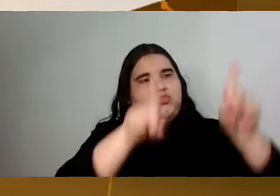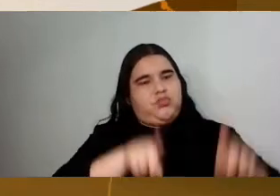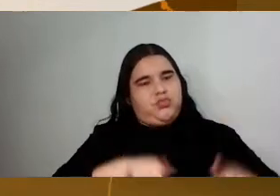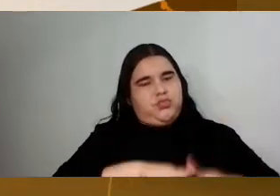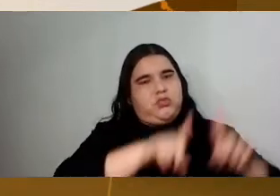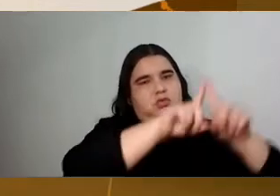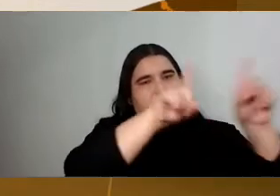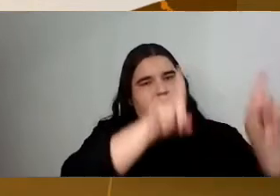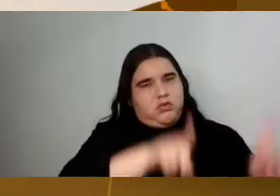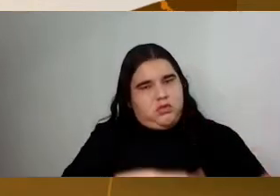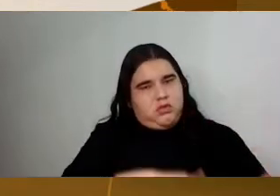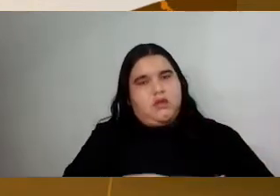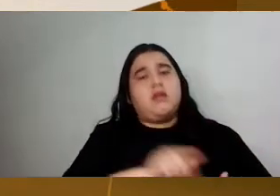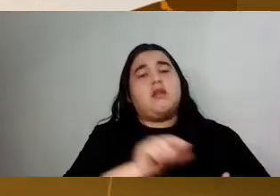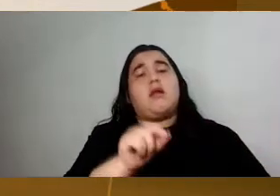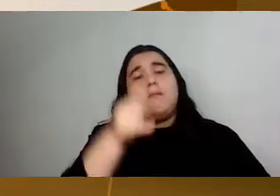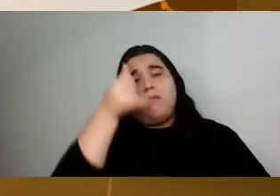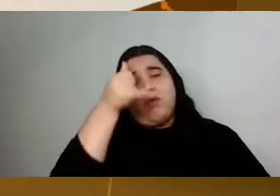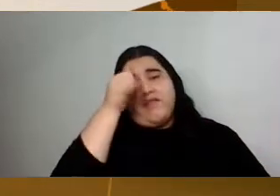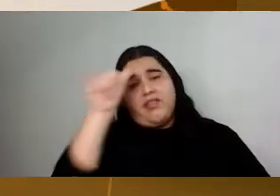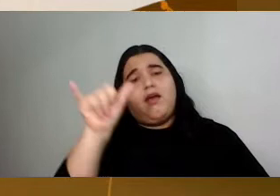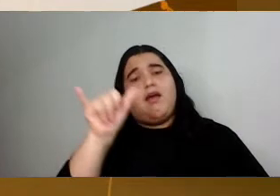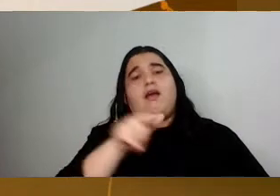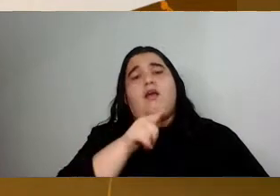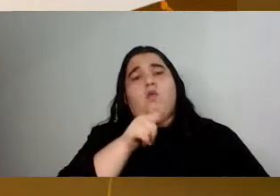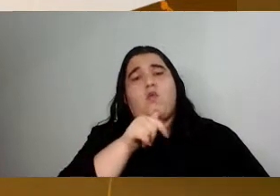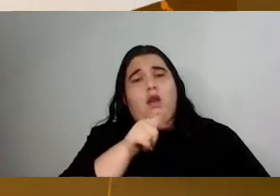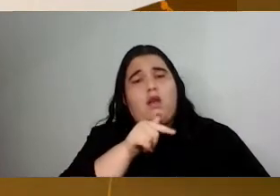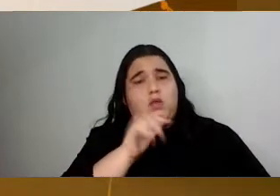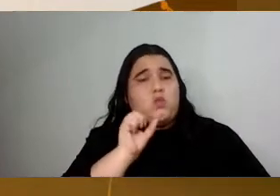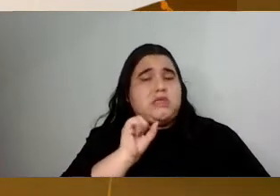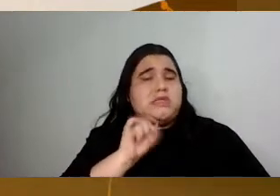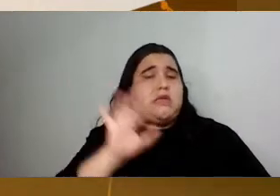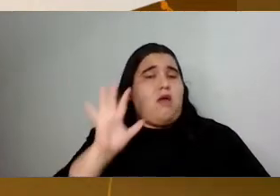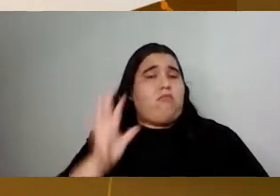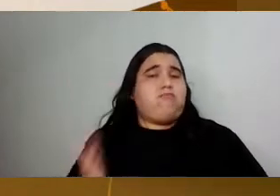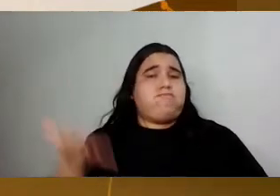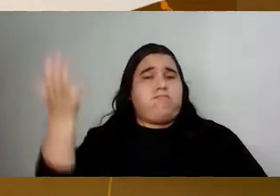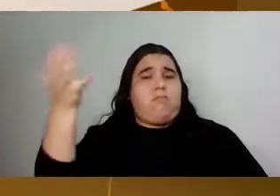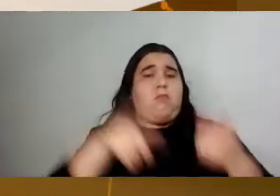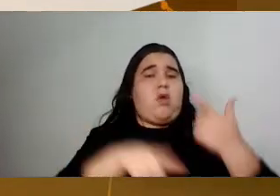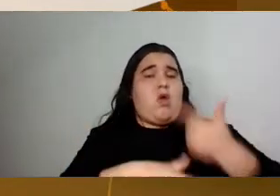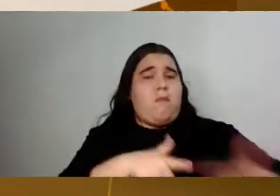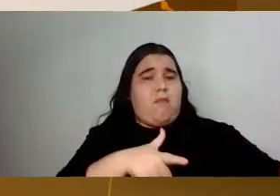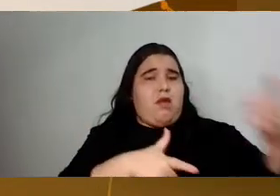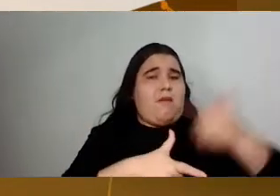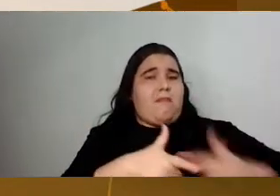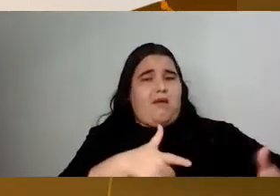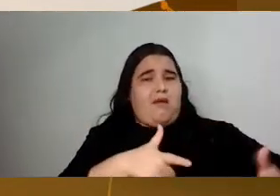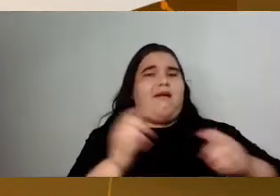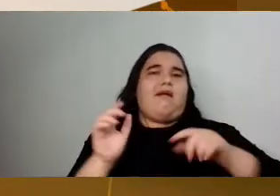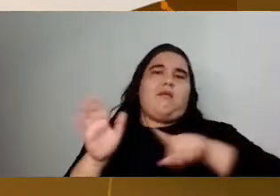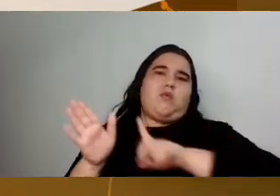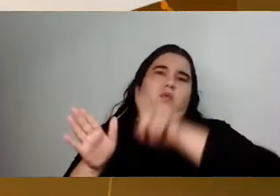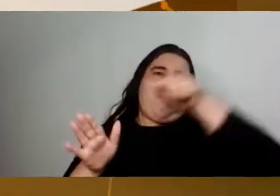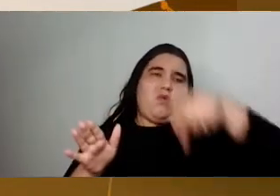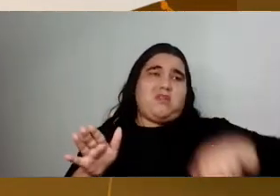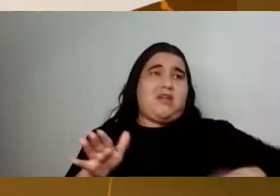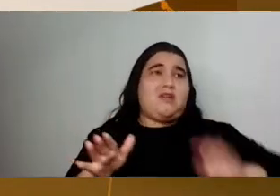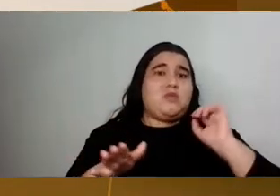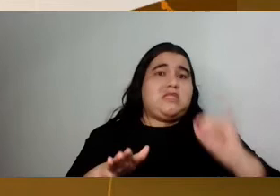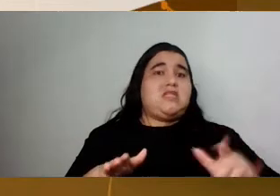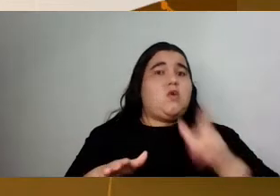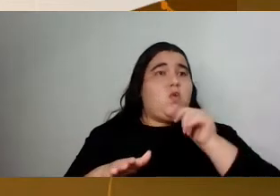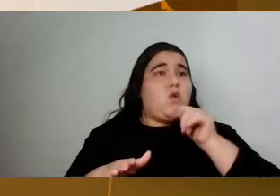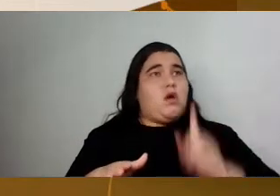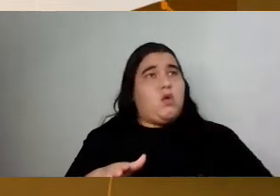para que o líquido, se houver algum problema nesse processo do vácuo, e esse líquido subir, ele não entre dentro da bomba